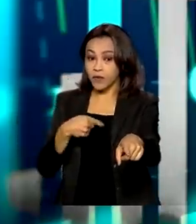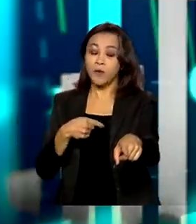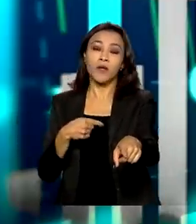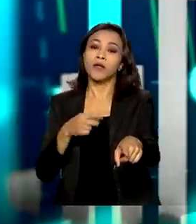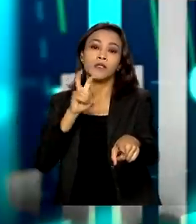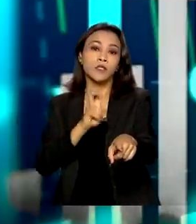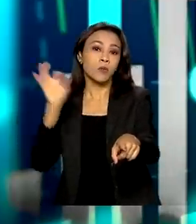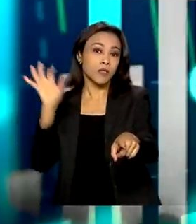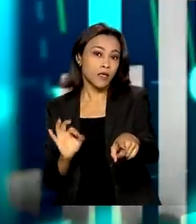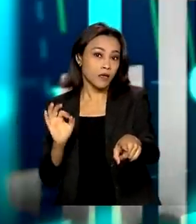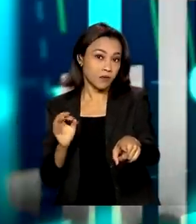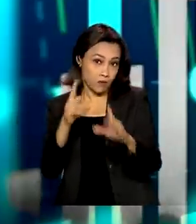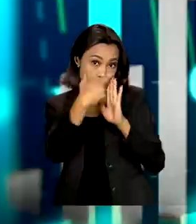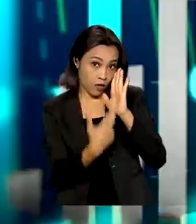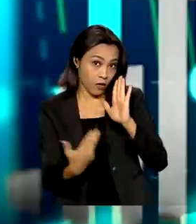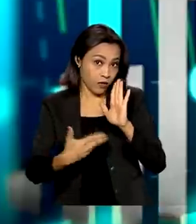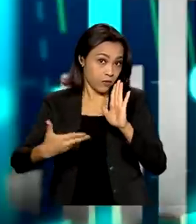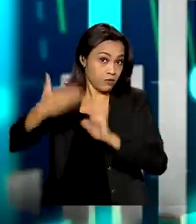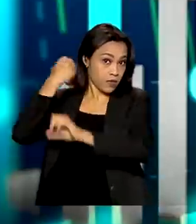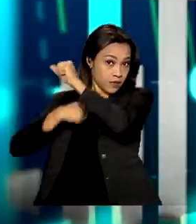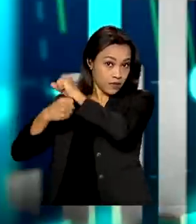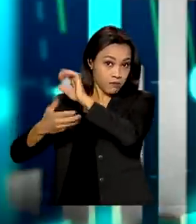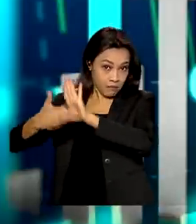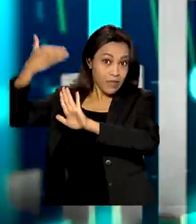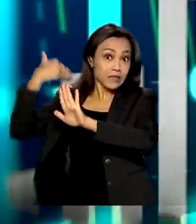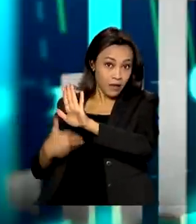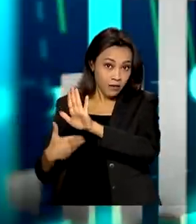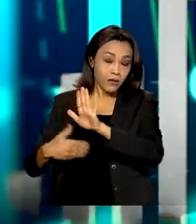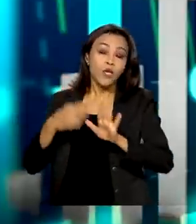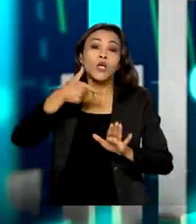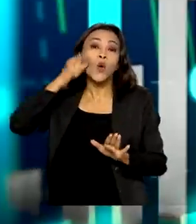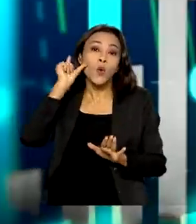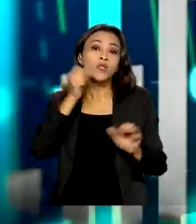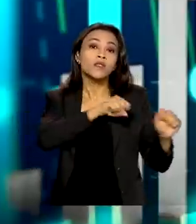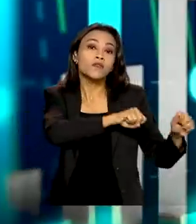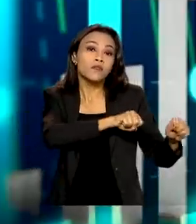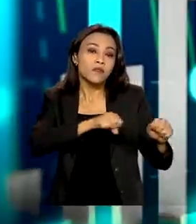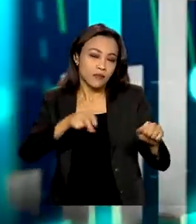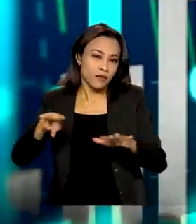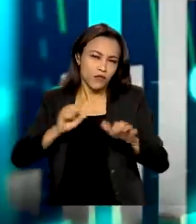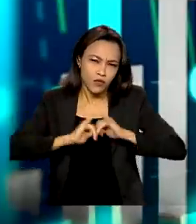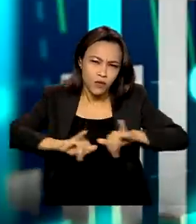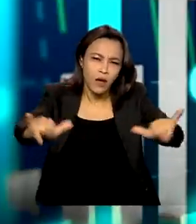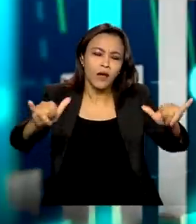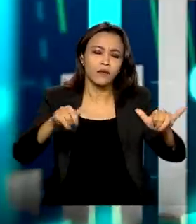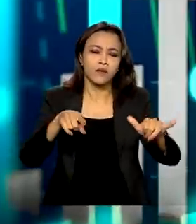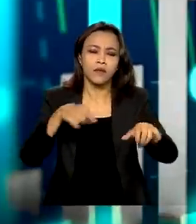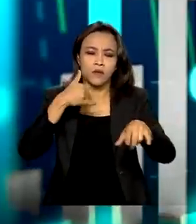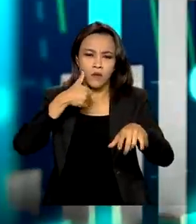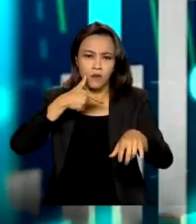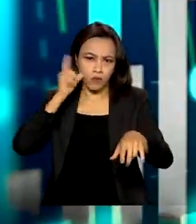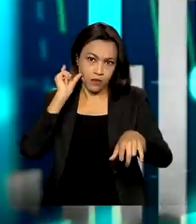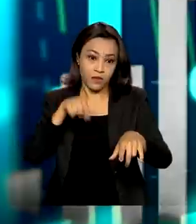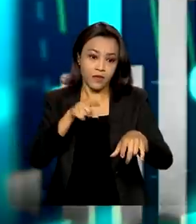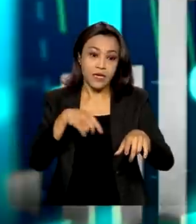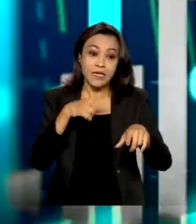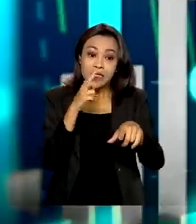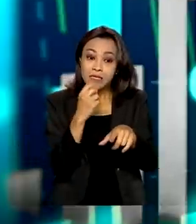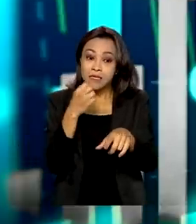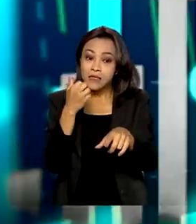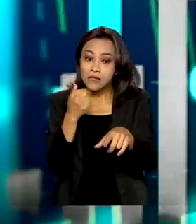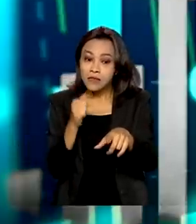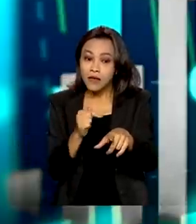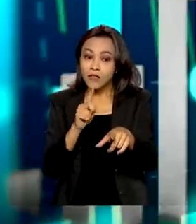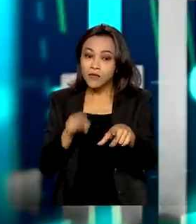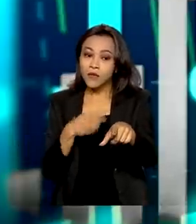boletim da semana passada, mas nessa semana, no boletim que foi publicado ontem, a expectativa é que a inflação fique em torno de